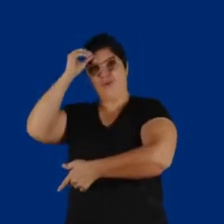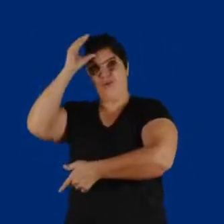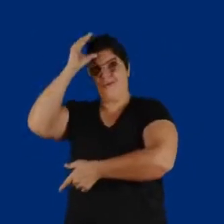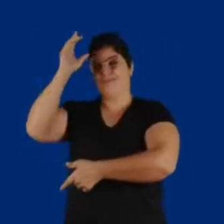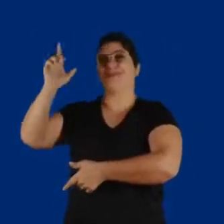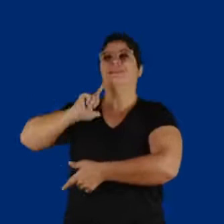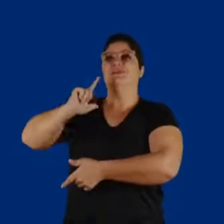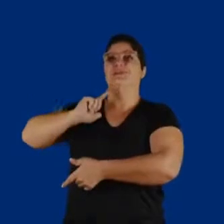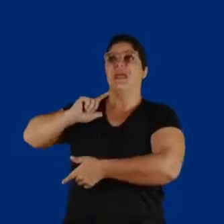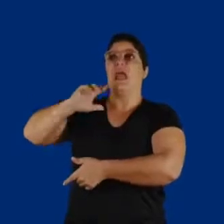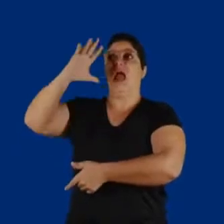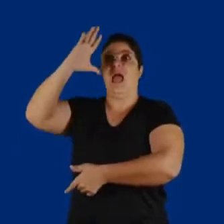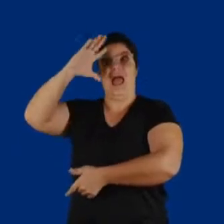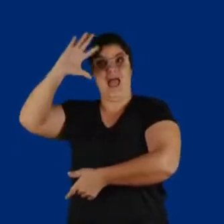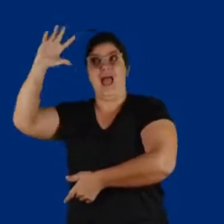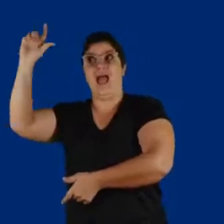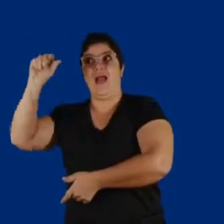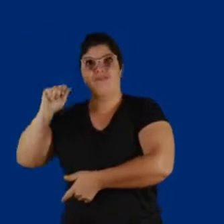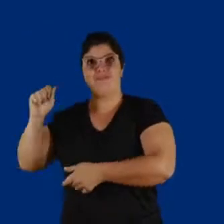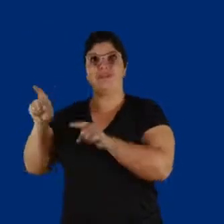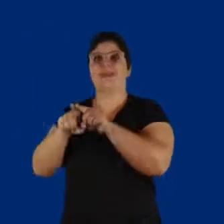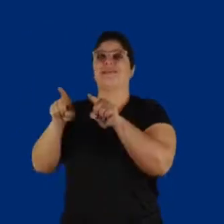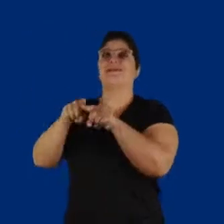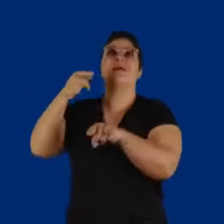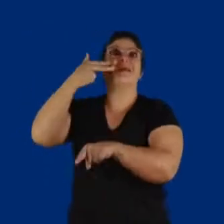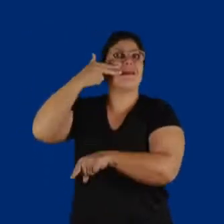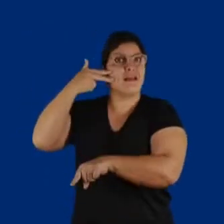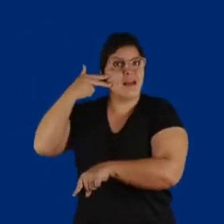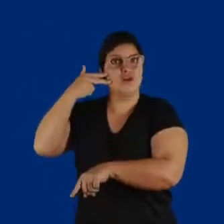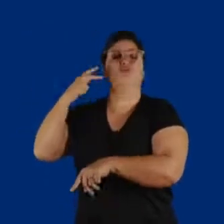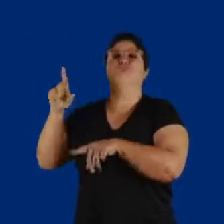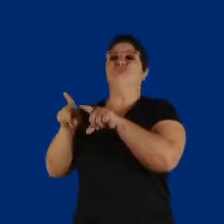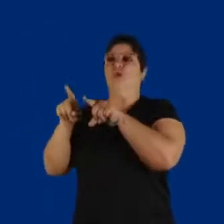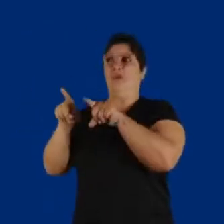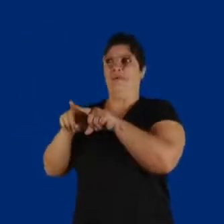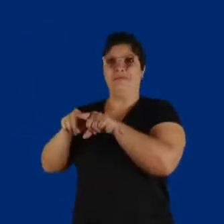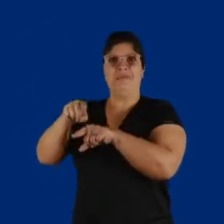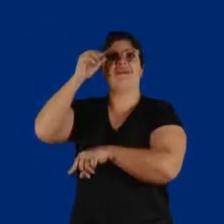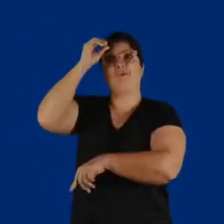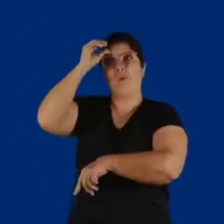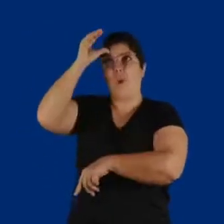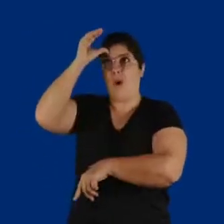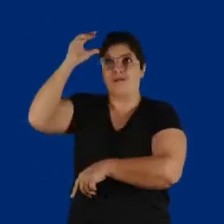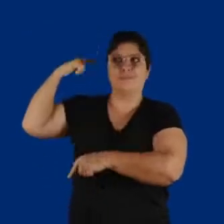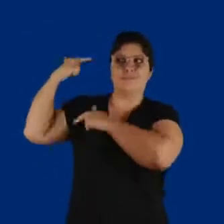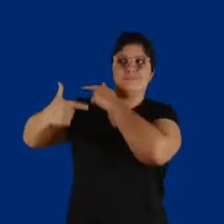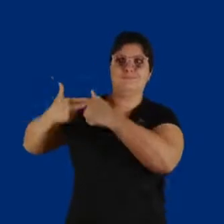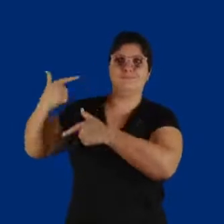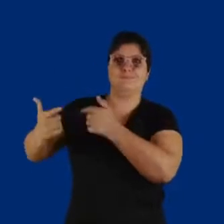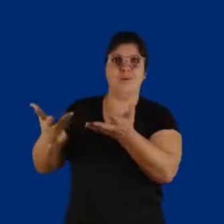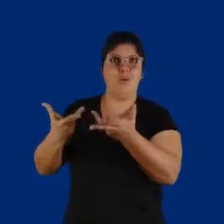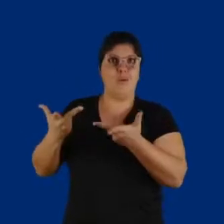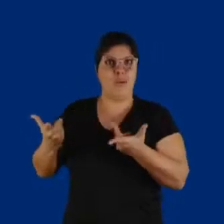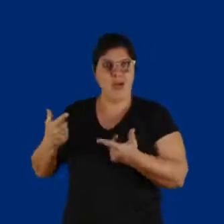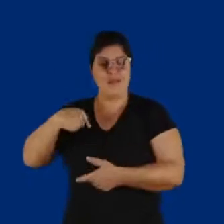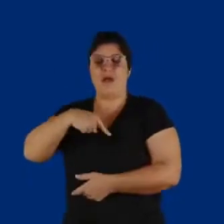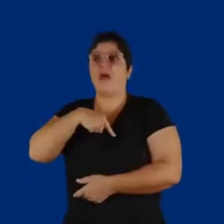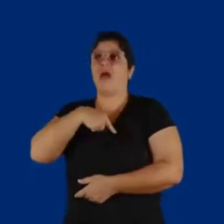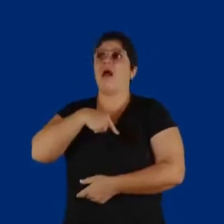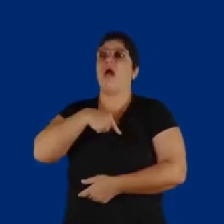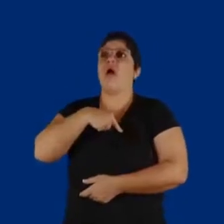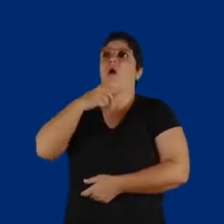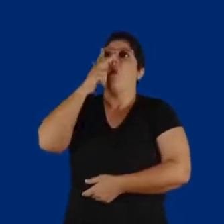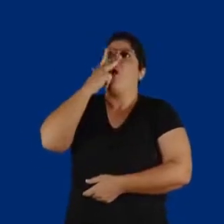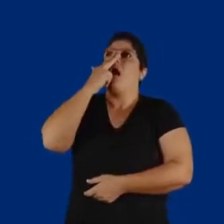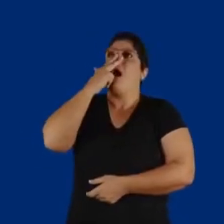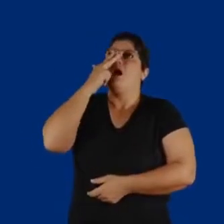ancestral africano, de indígenas, que nós temos do nosso lado. E eu acho que isso é um